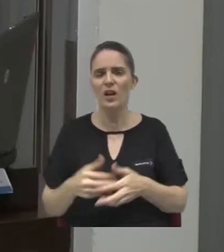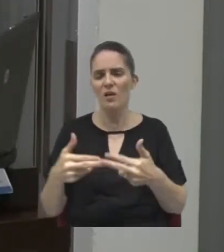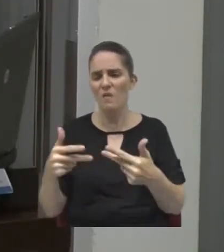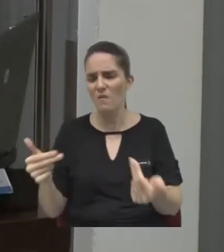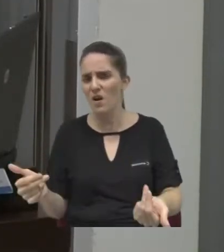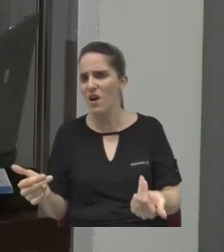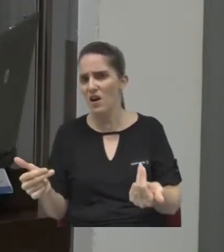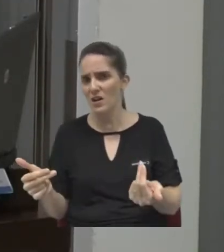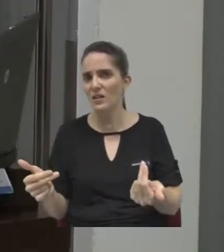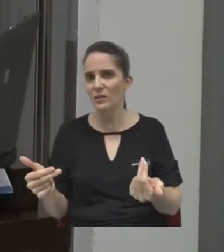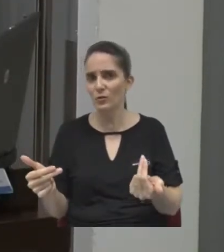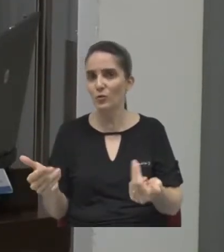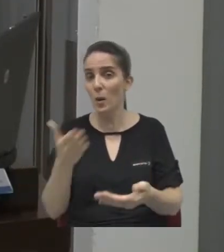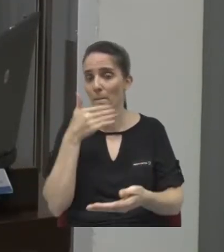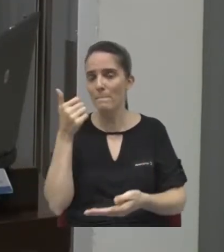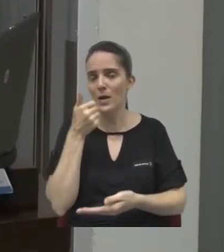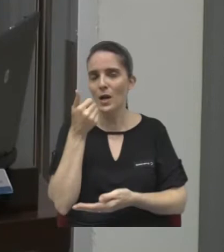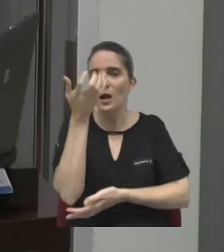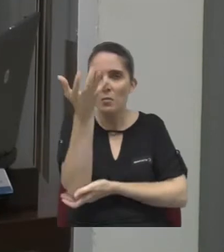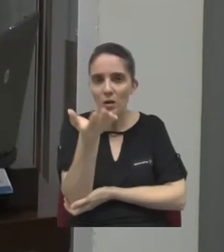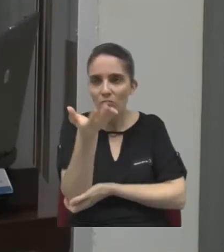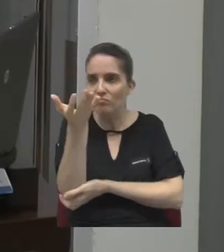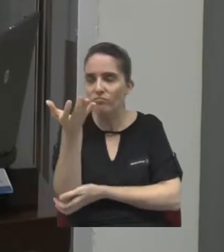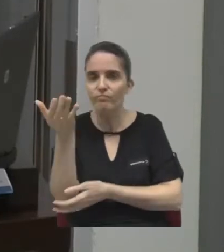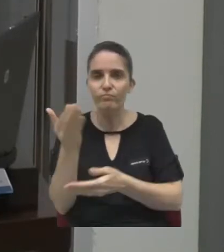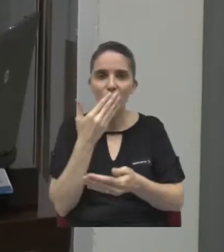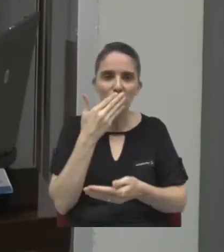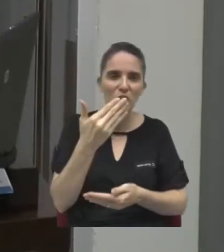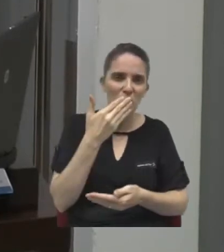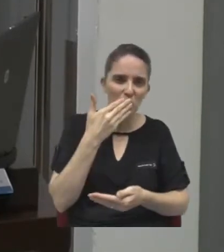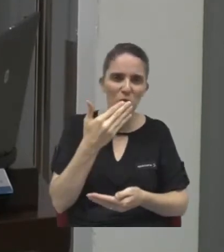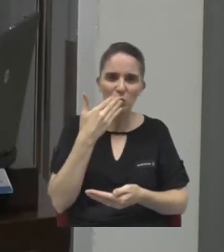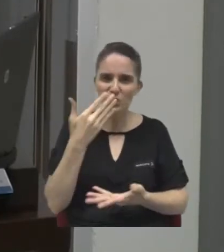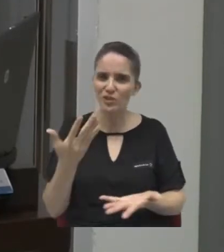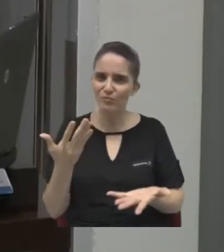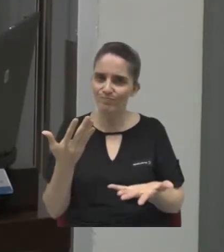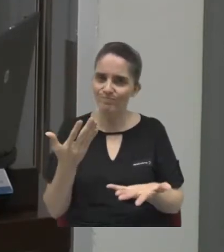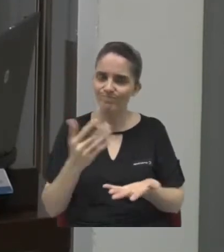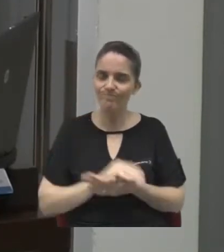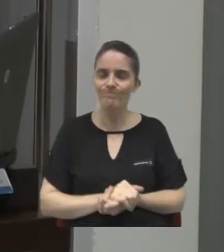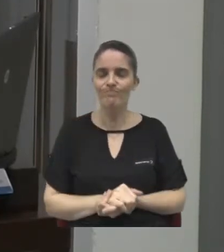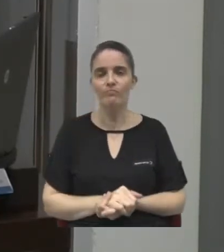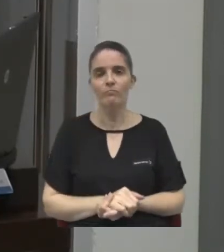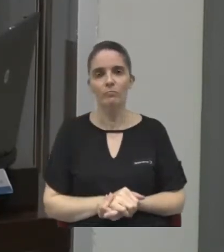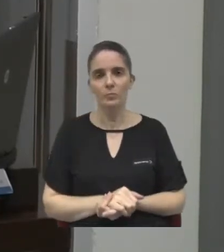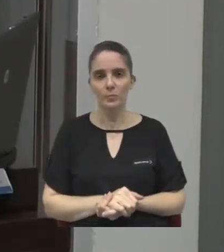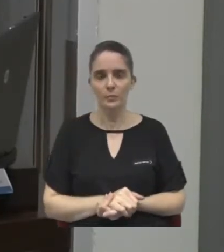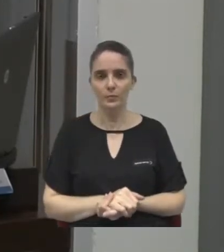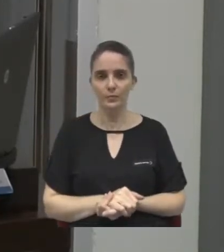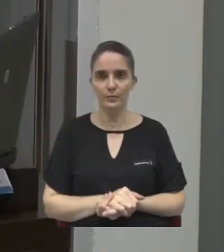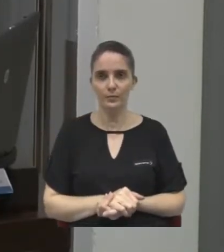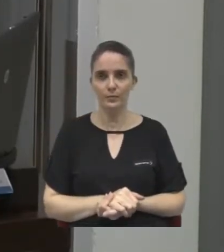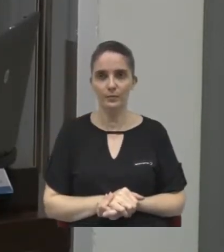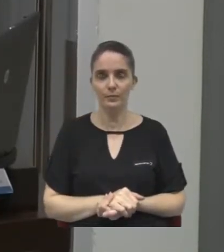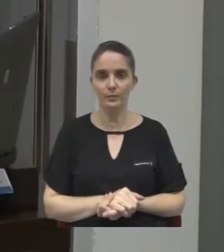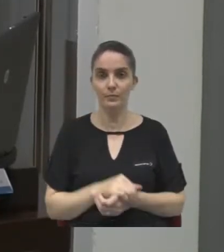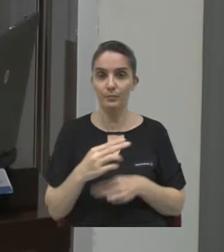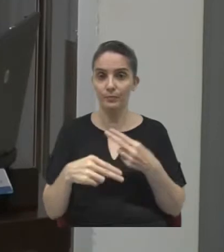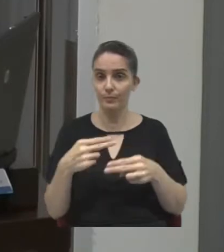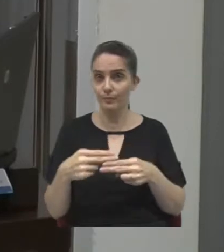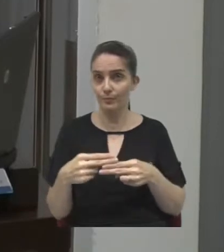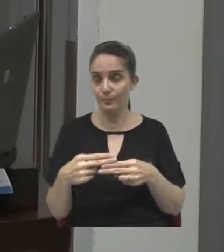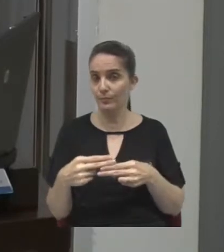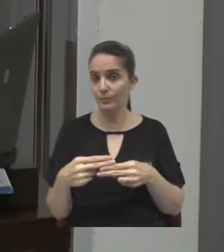que, entre aspas, facilitam essa questão da medicância, né? Então, é por isso que talvez aí, lógico,